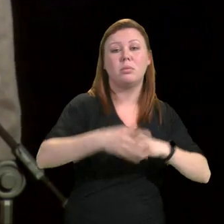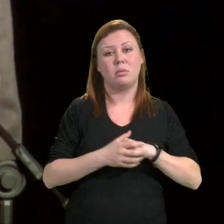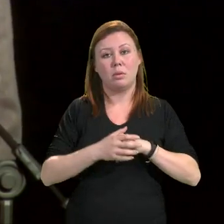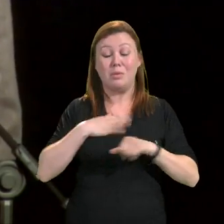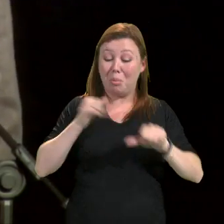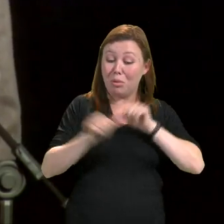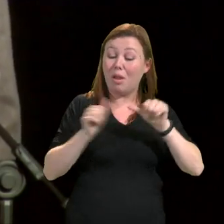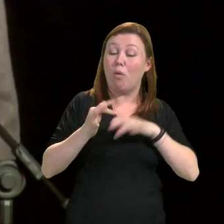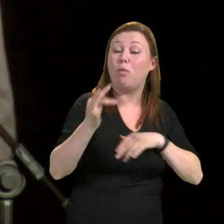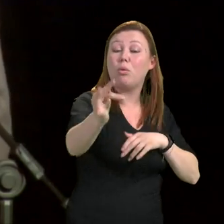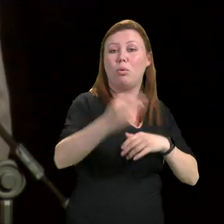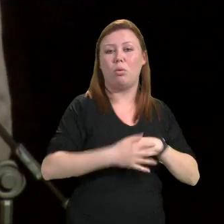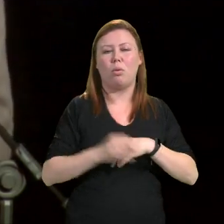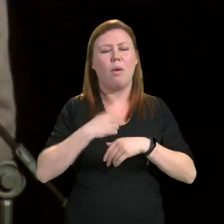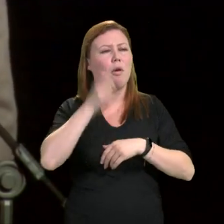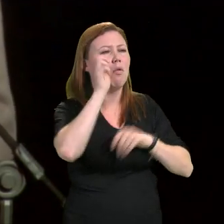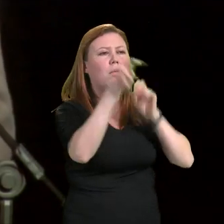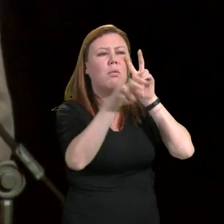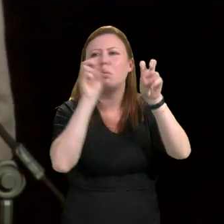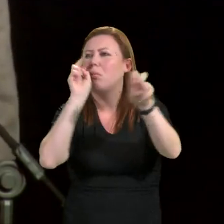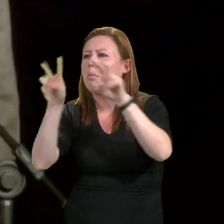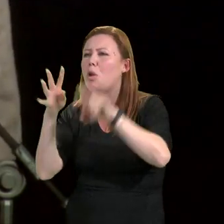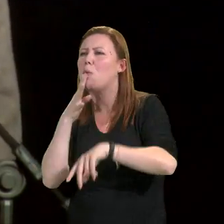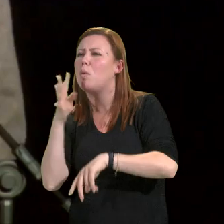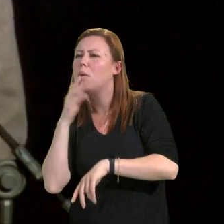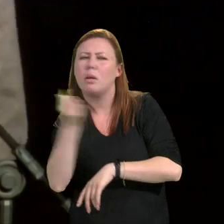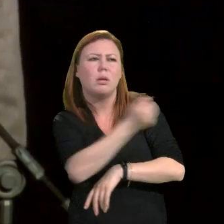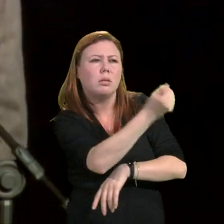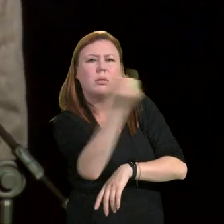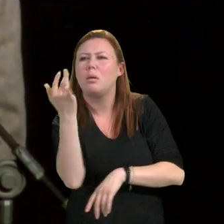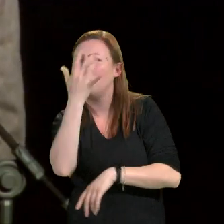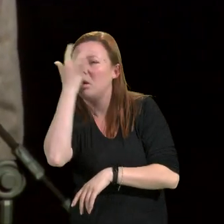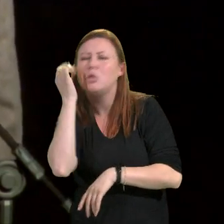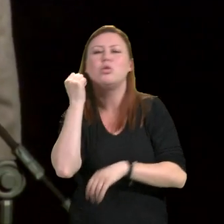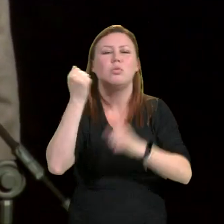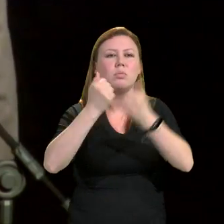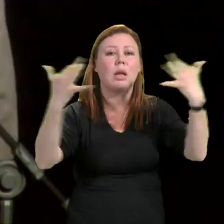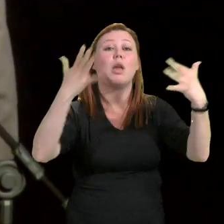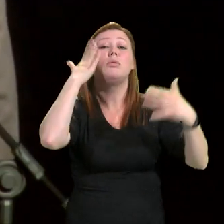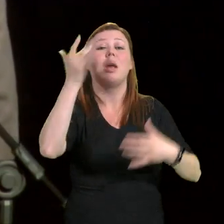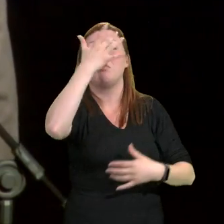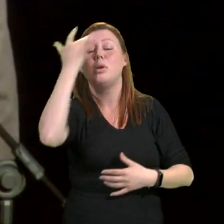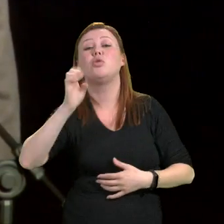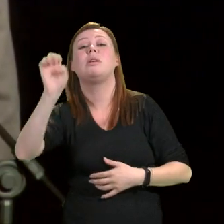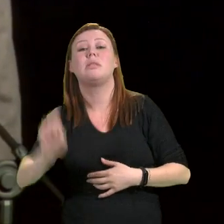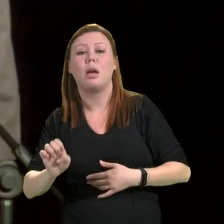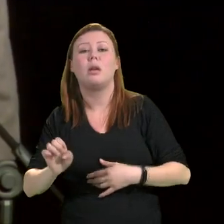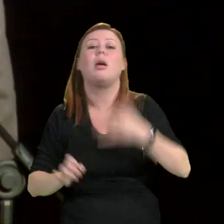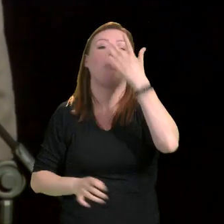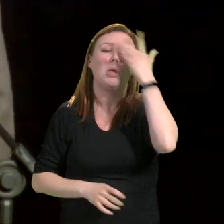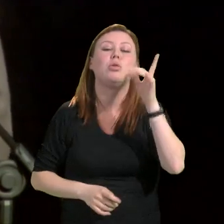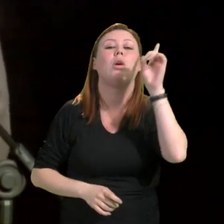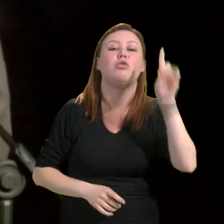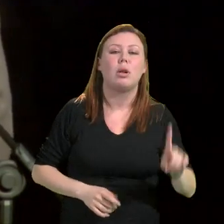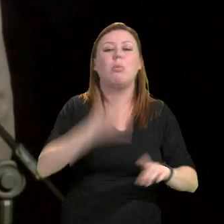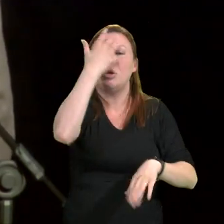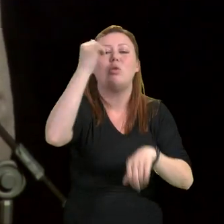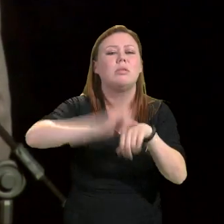vejo nessa plateia, eu conheço, de ver as pessoas chegando, eu sei que tem gente aqui de esquerda, de centro e de direita, eu sei,